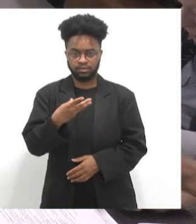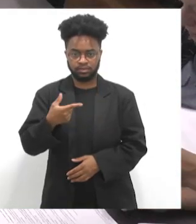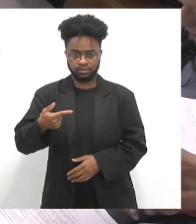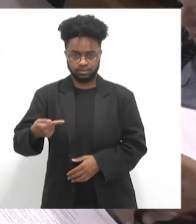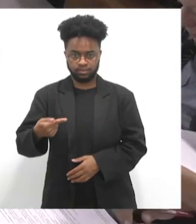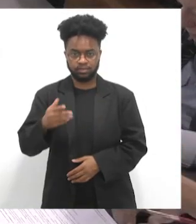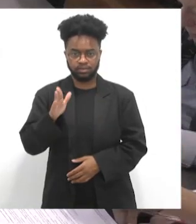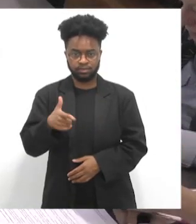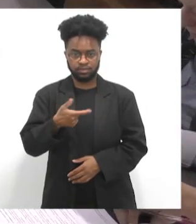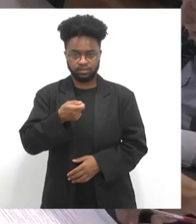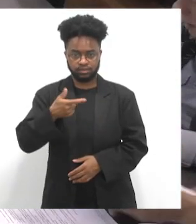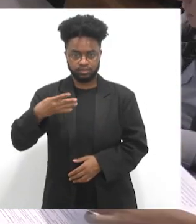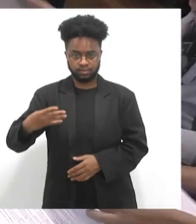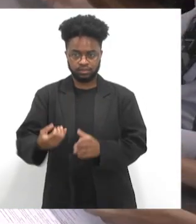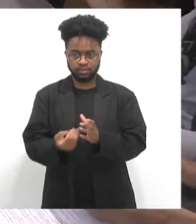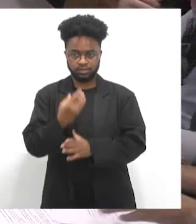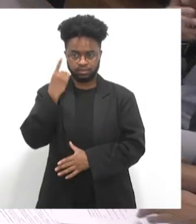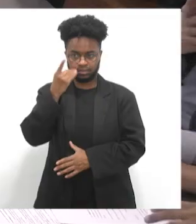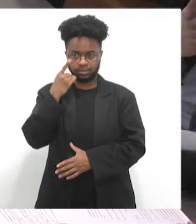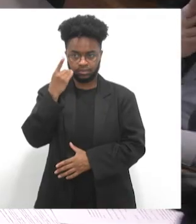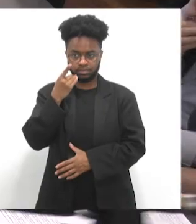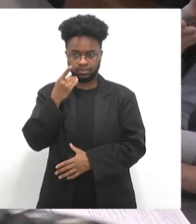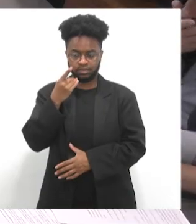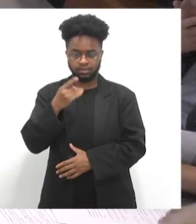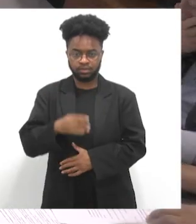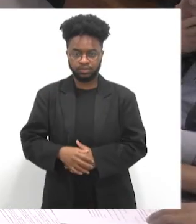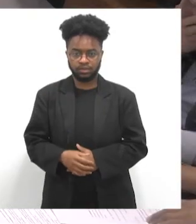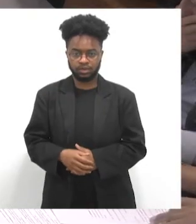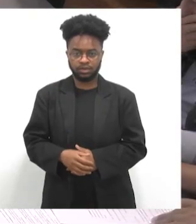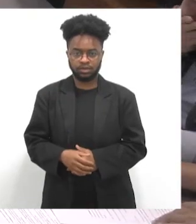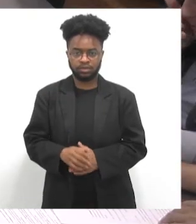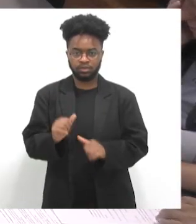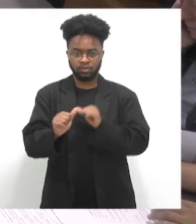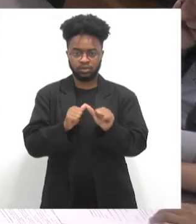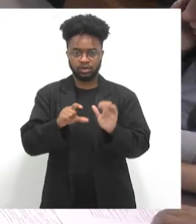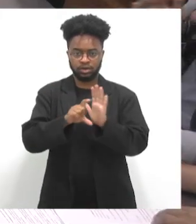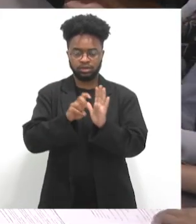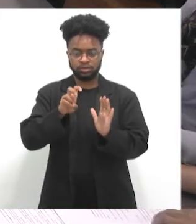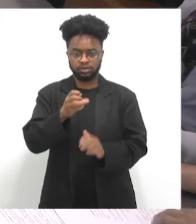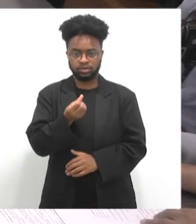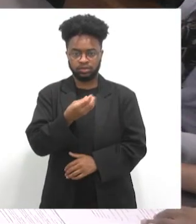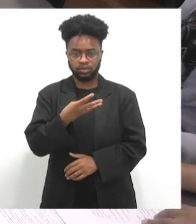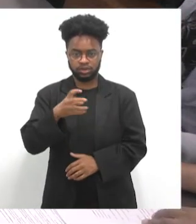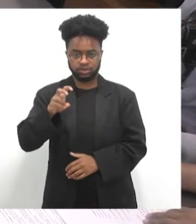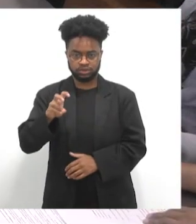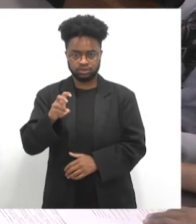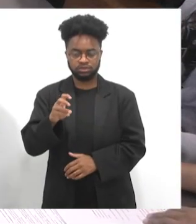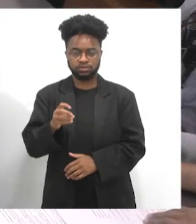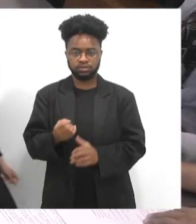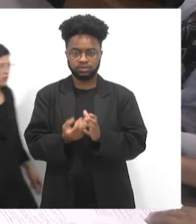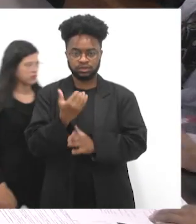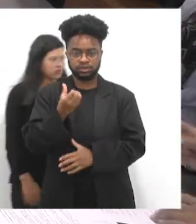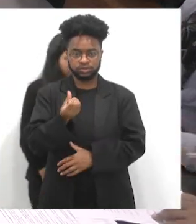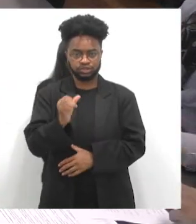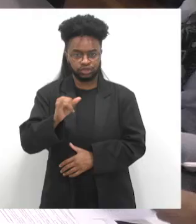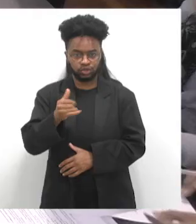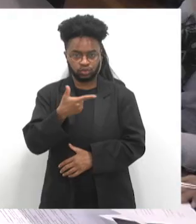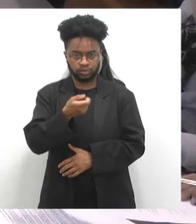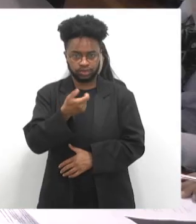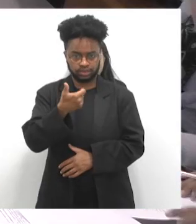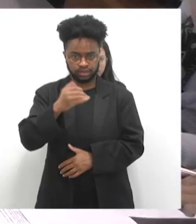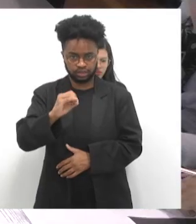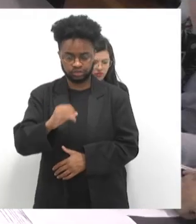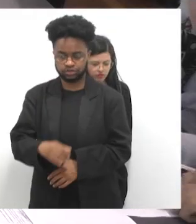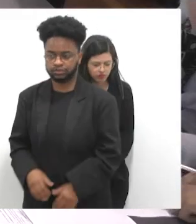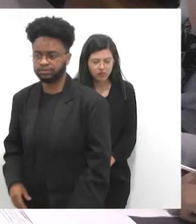de 2024, de autoria do deputado Renan Jordi, que altera a lei número 5.645, de 6 de janeiro de 2010, para incluir